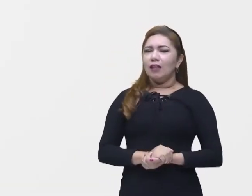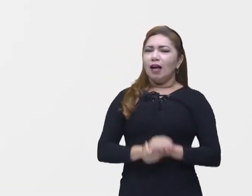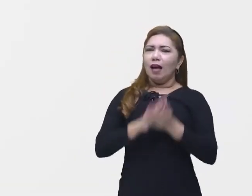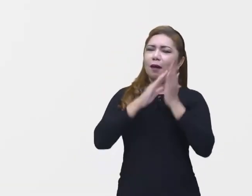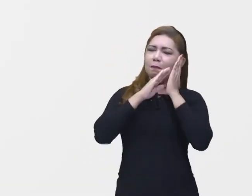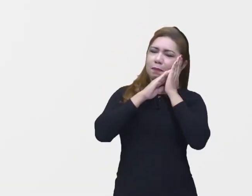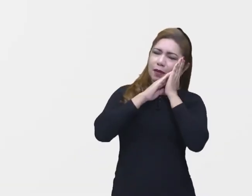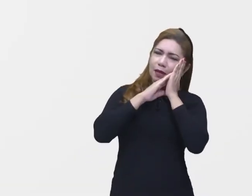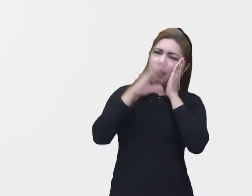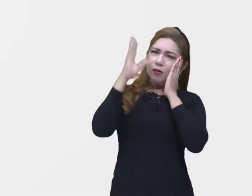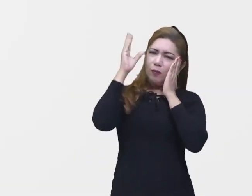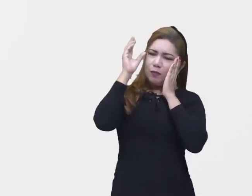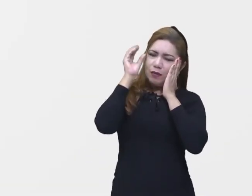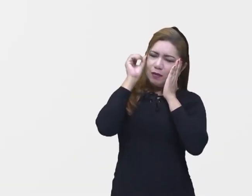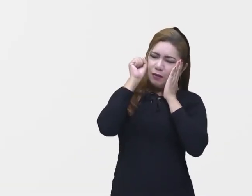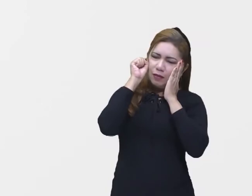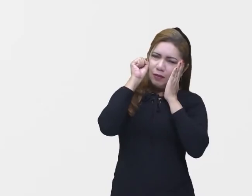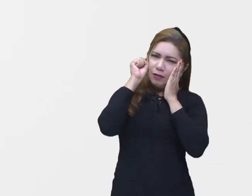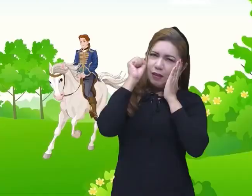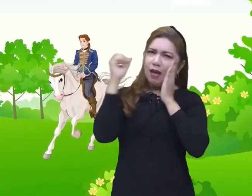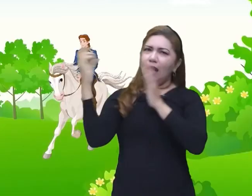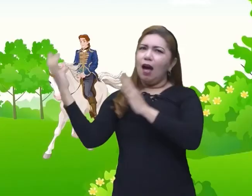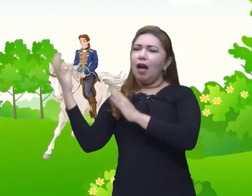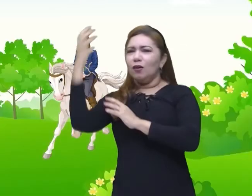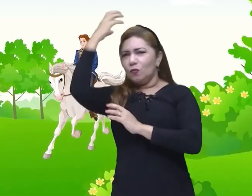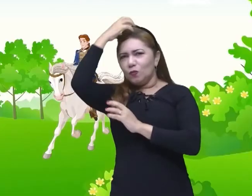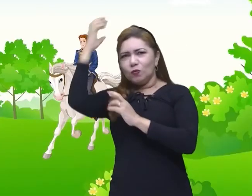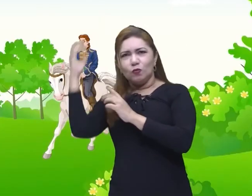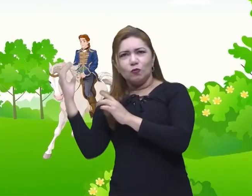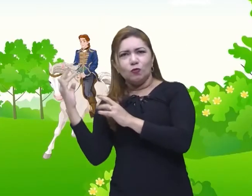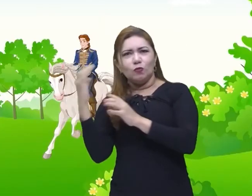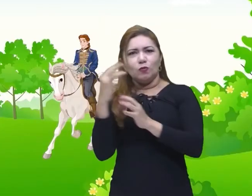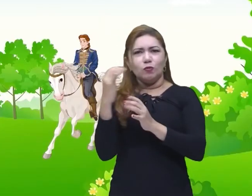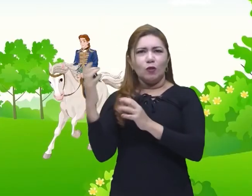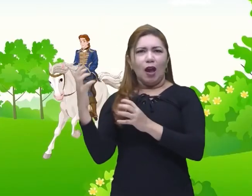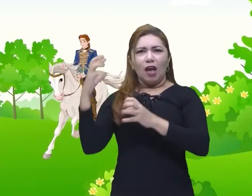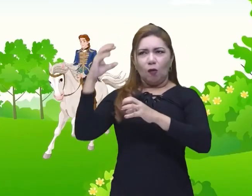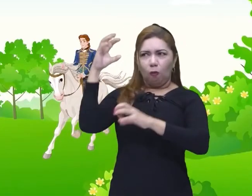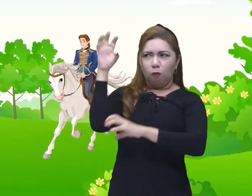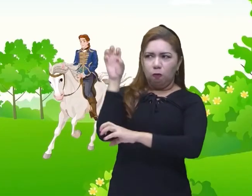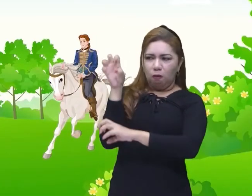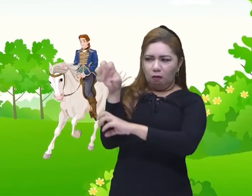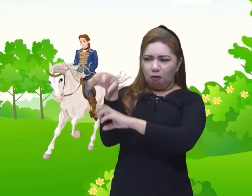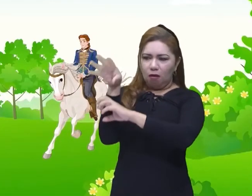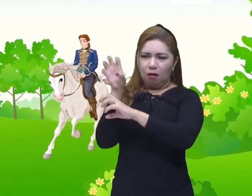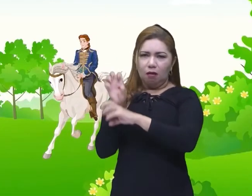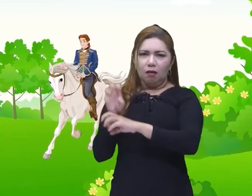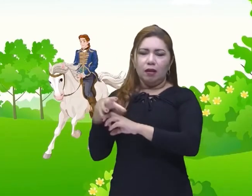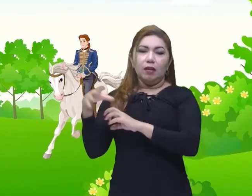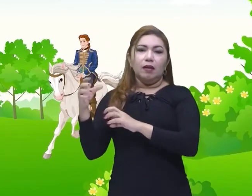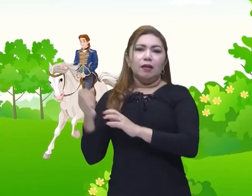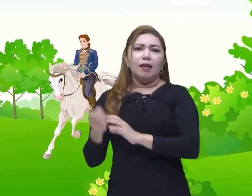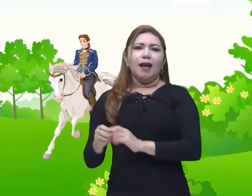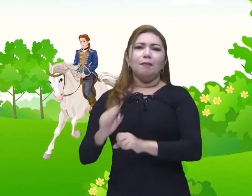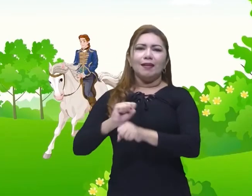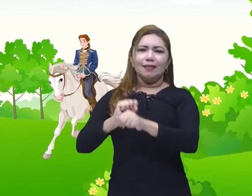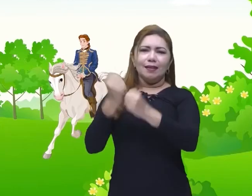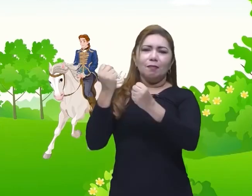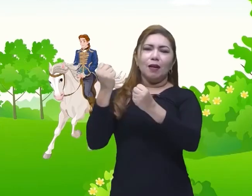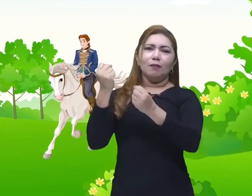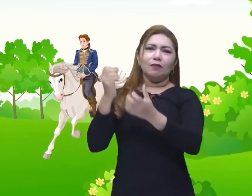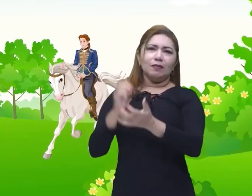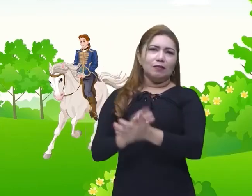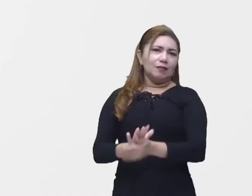Adormecida, né? Os príncipes lá que tentaram enfrentar o dragão para acordá-la daquele encanto. E